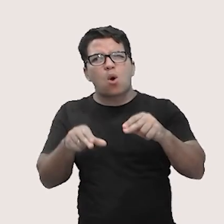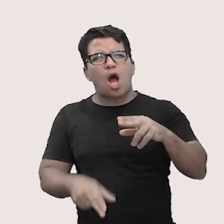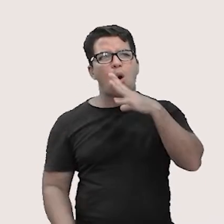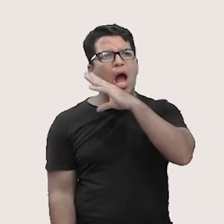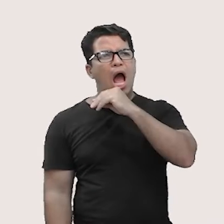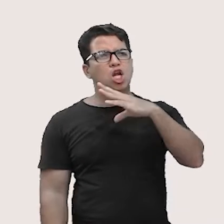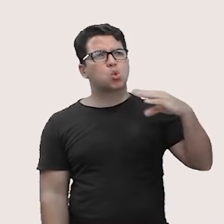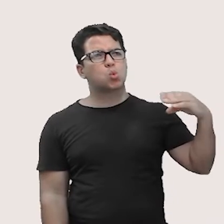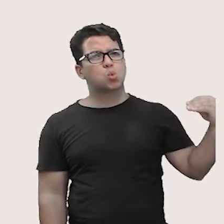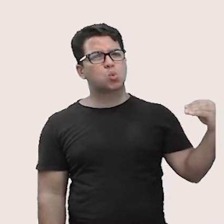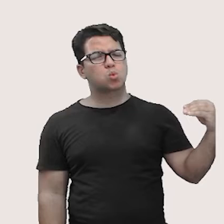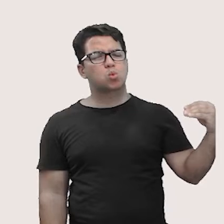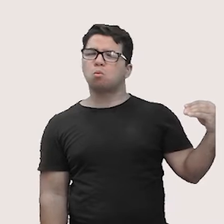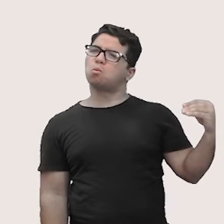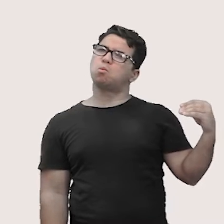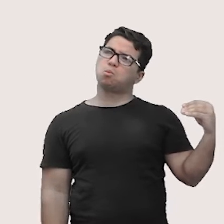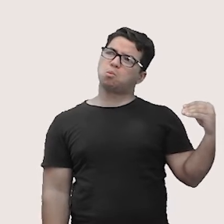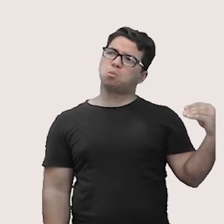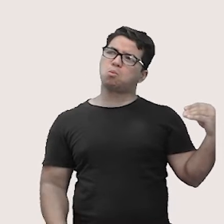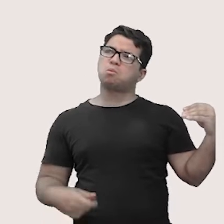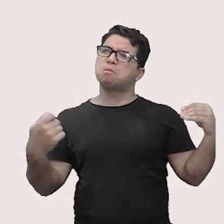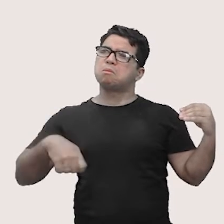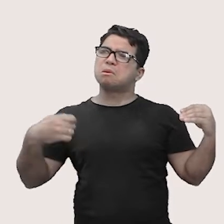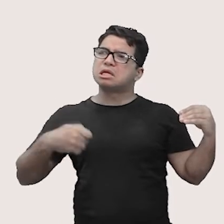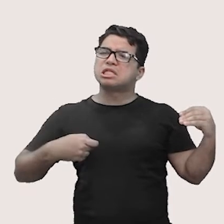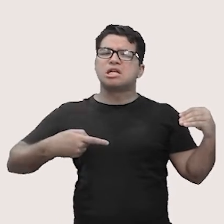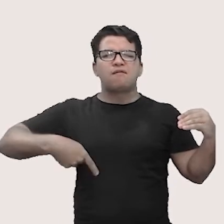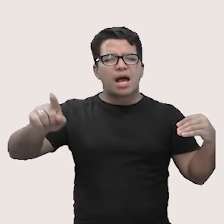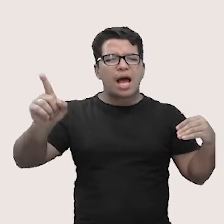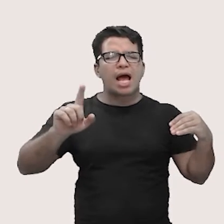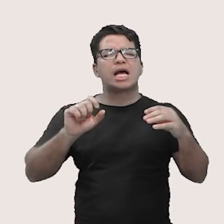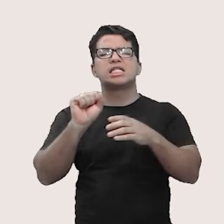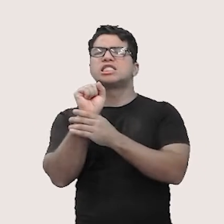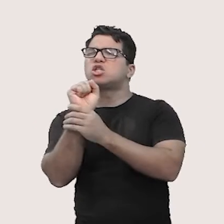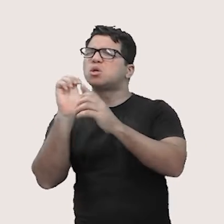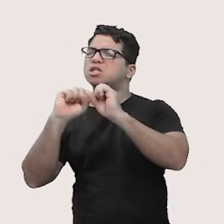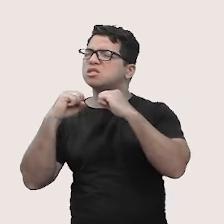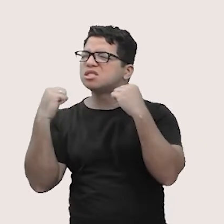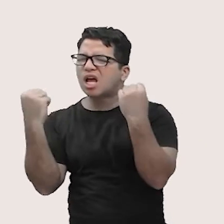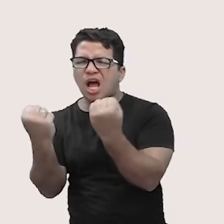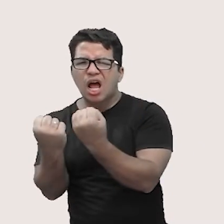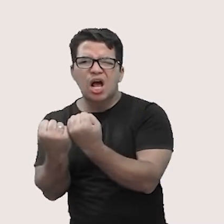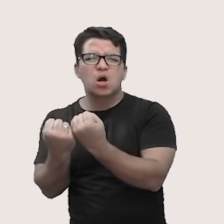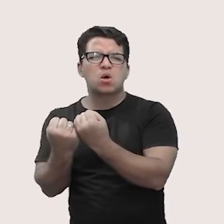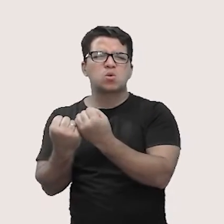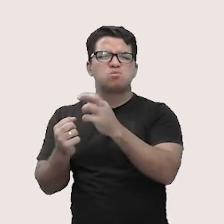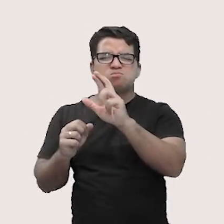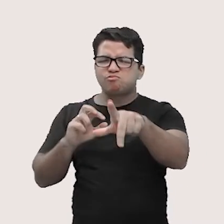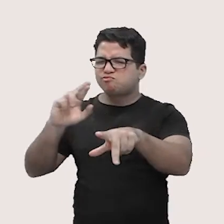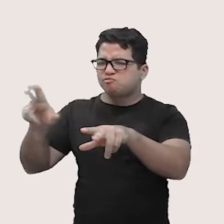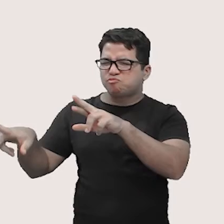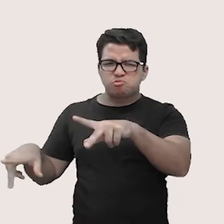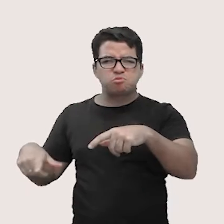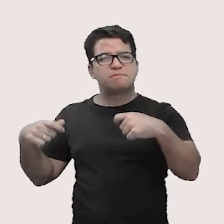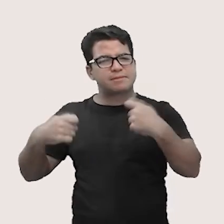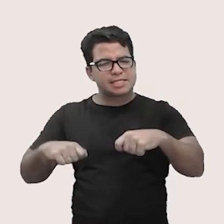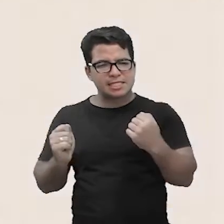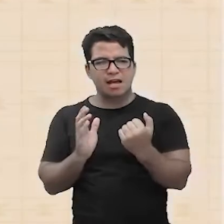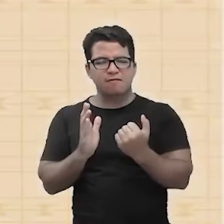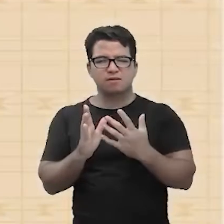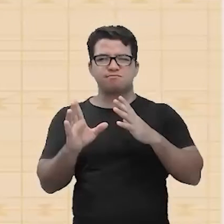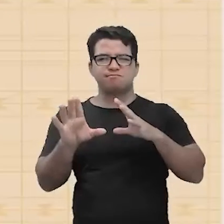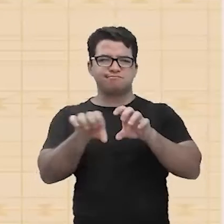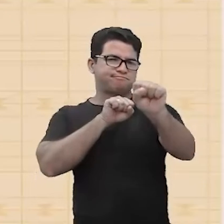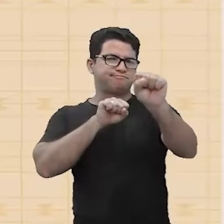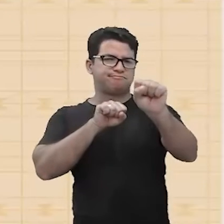E para uma questão de segurança social, ele tinha que formar-se, né, na escola. Então,